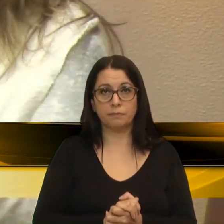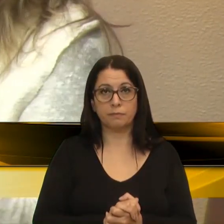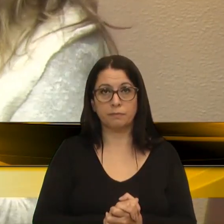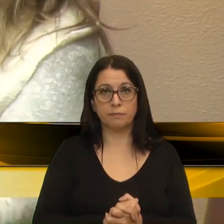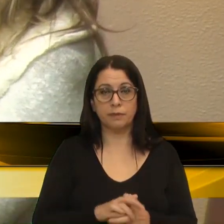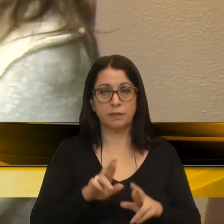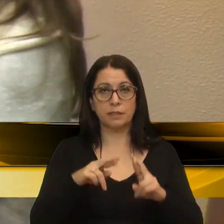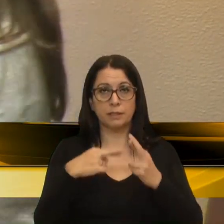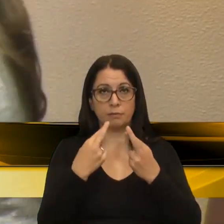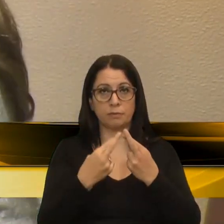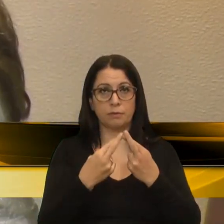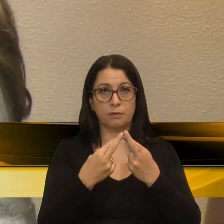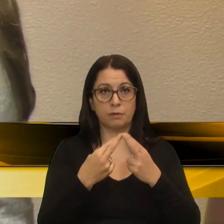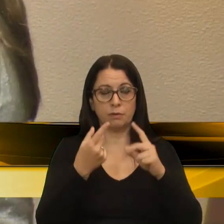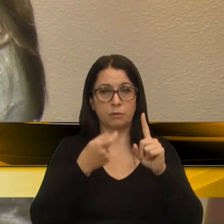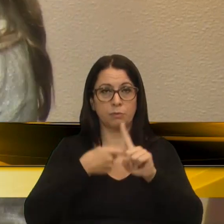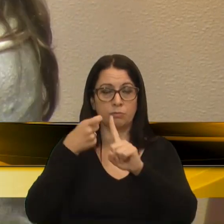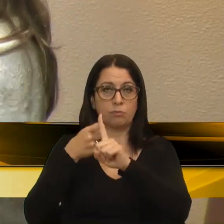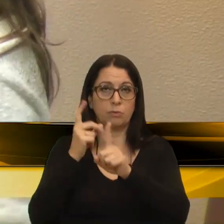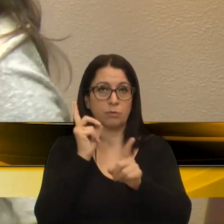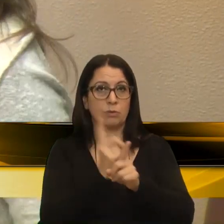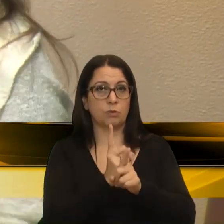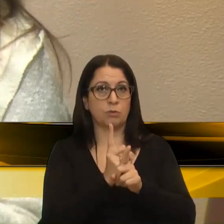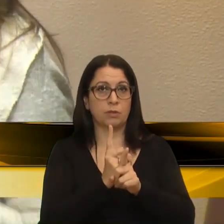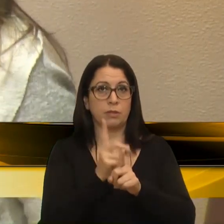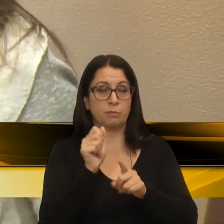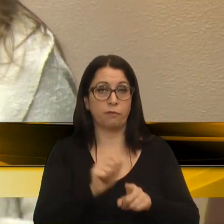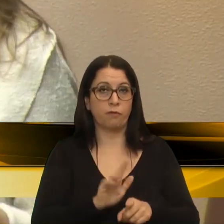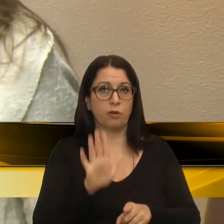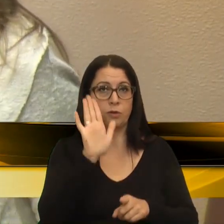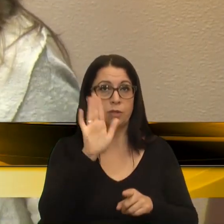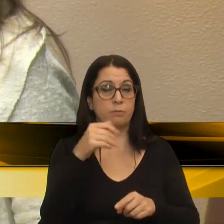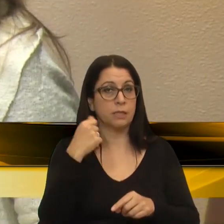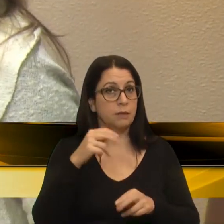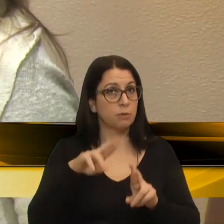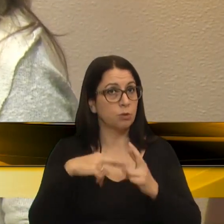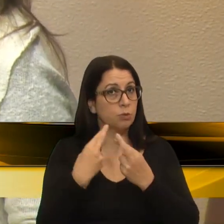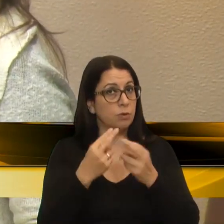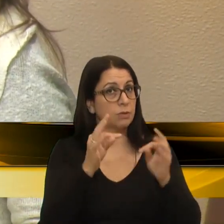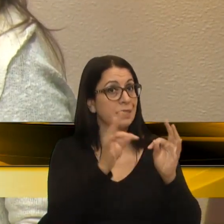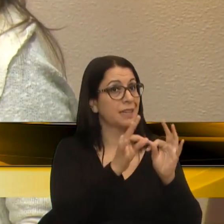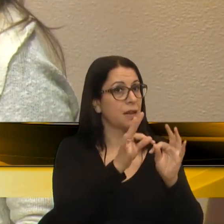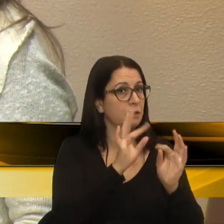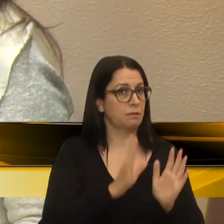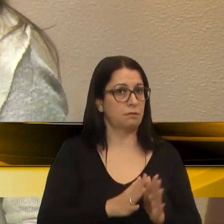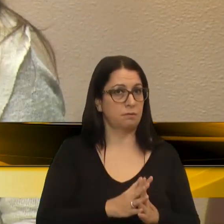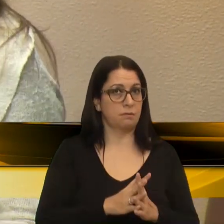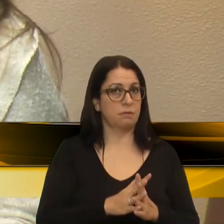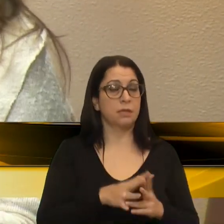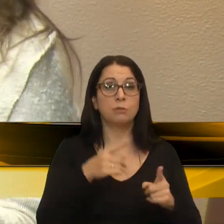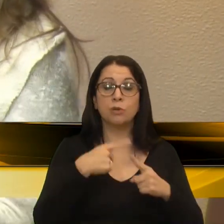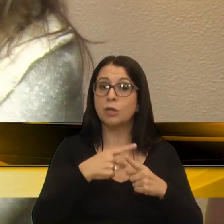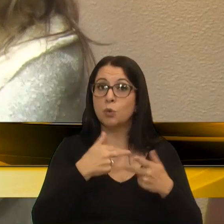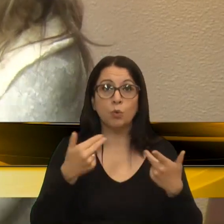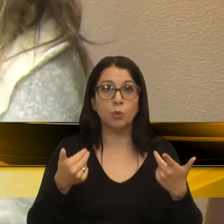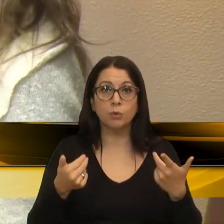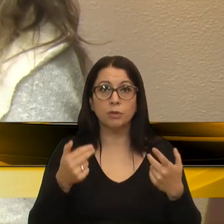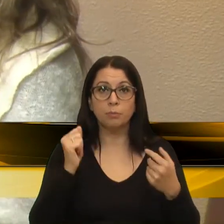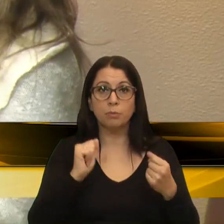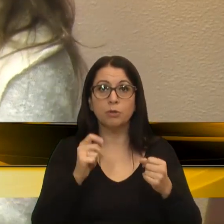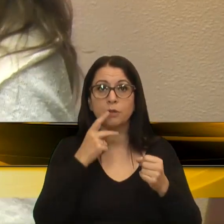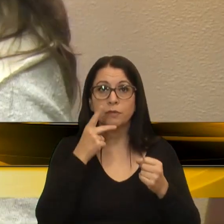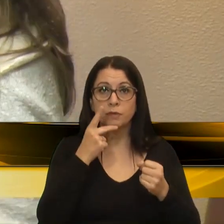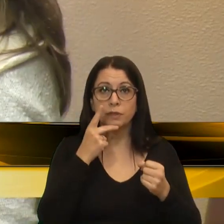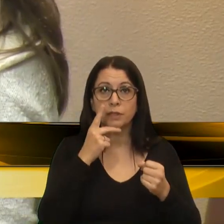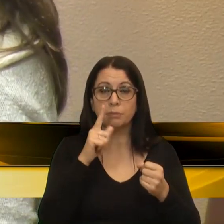As reuniões, a cada vez que nos encontramos, eu sempre valorizei, precisamos de reuniões técnicas. Porque tem coisas que a gente pode estar